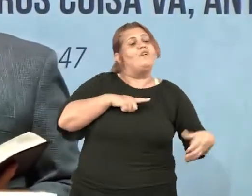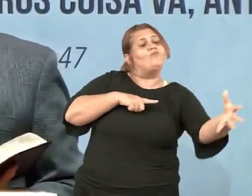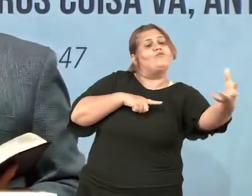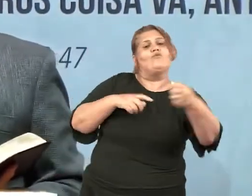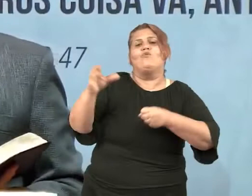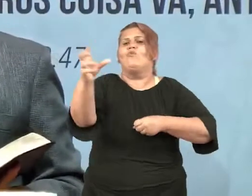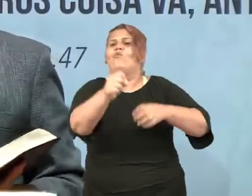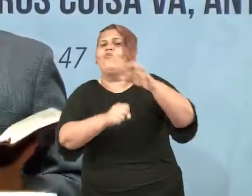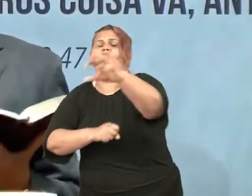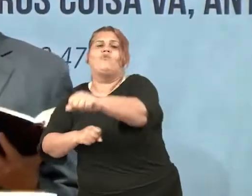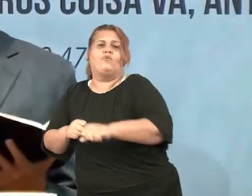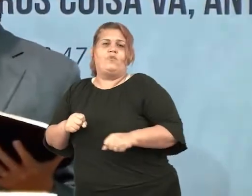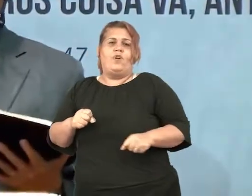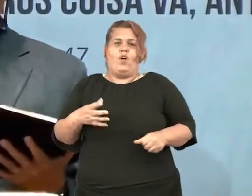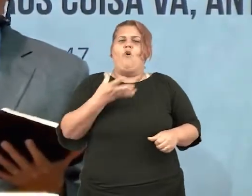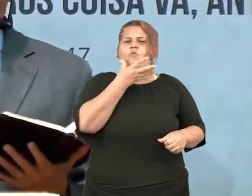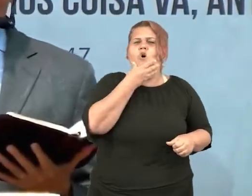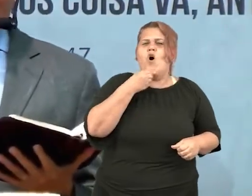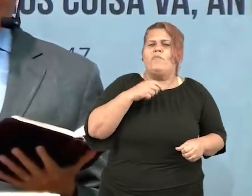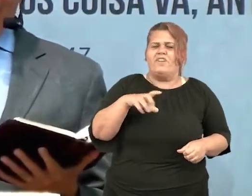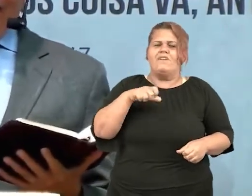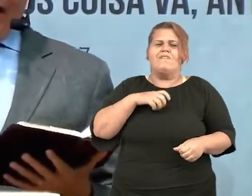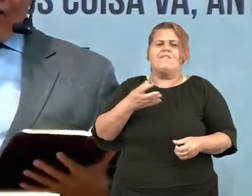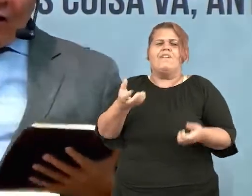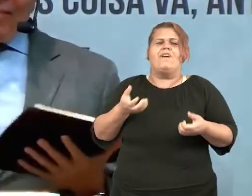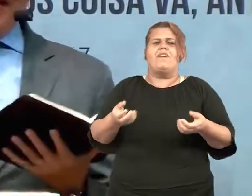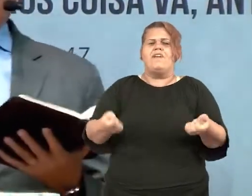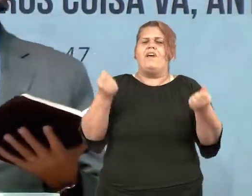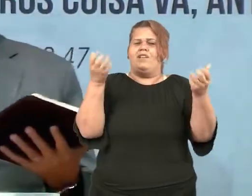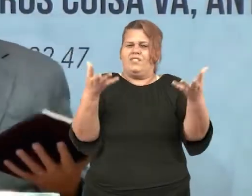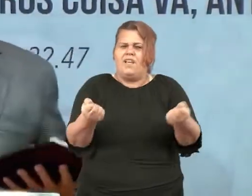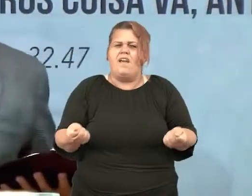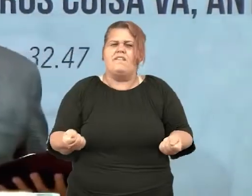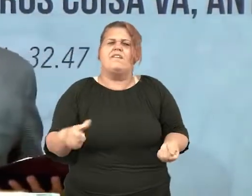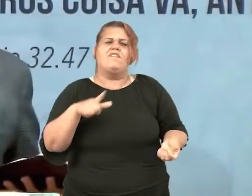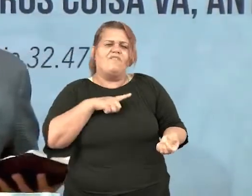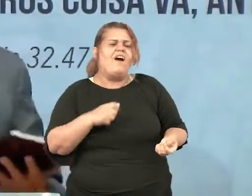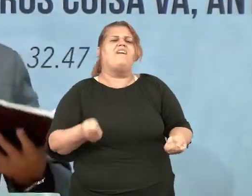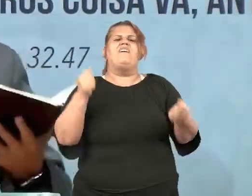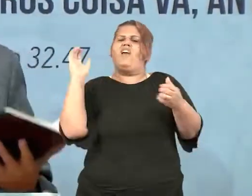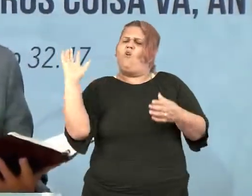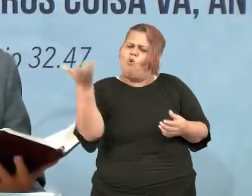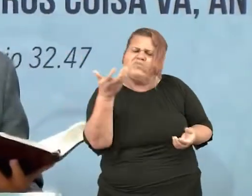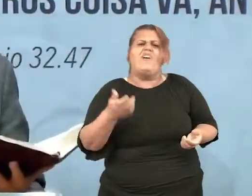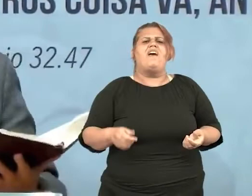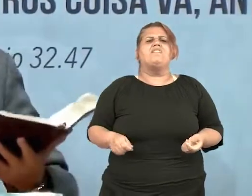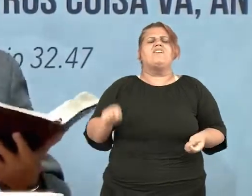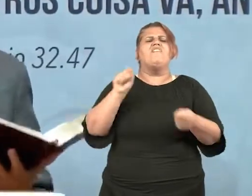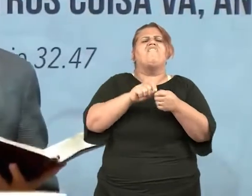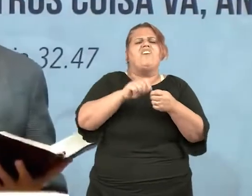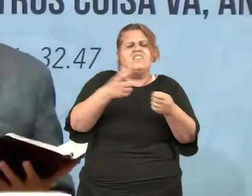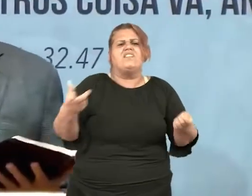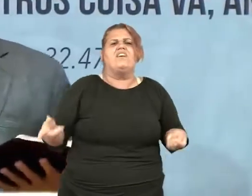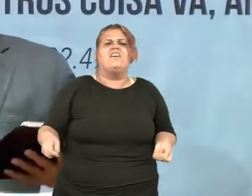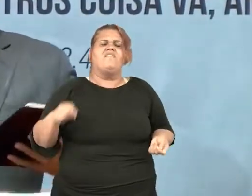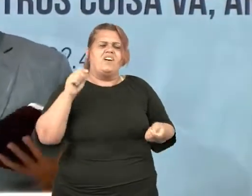lucros. É o homem que toma a decisão, é o homem que acha que vai acontecer, vai fazer, vai ter resultado, vai